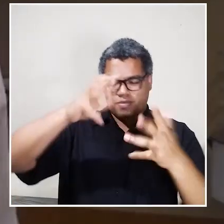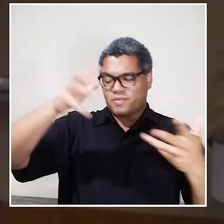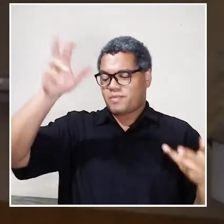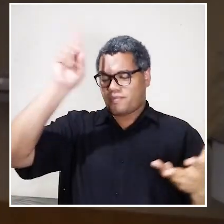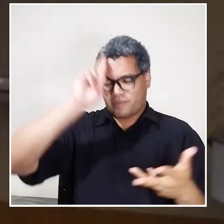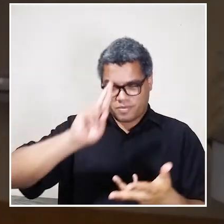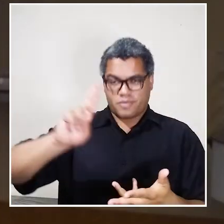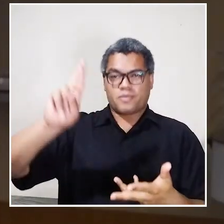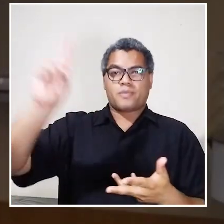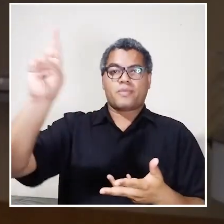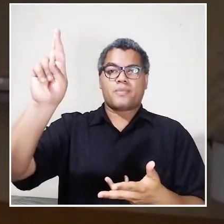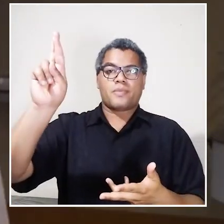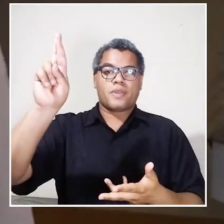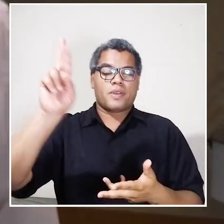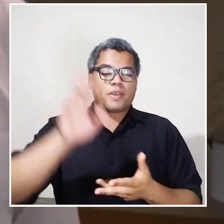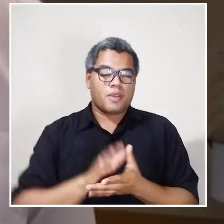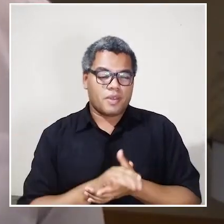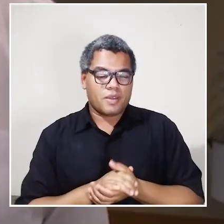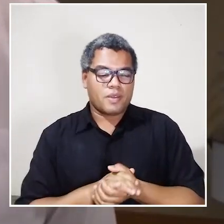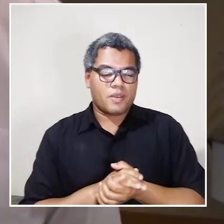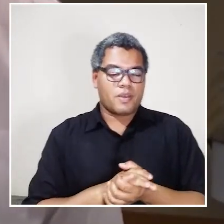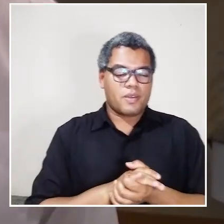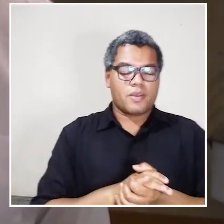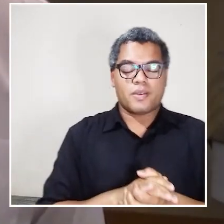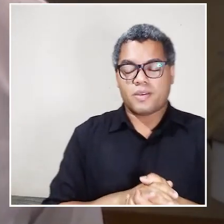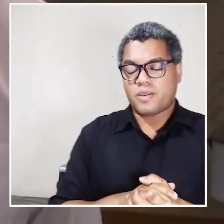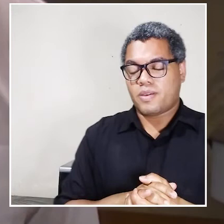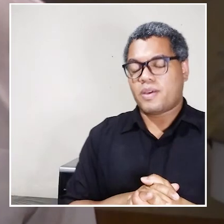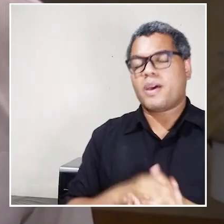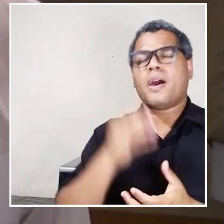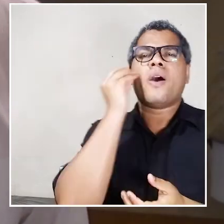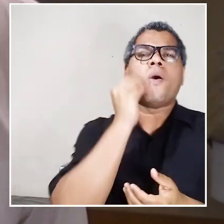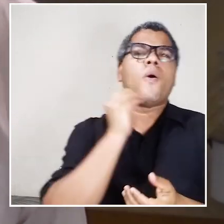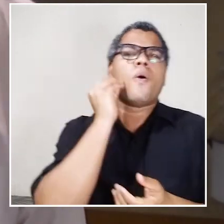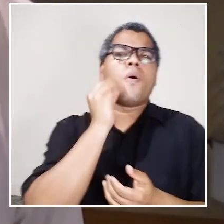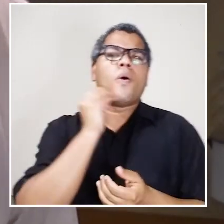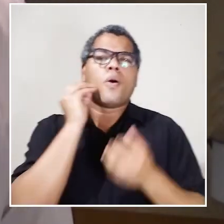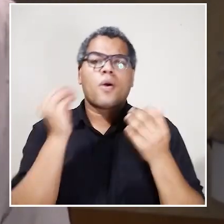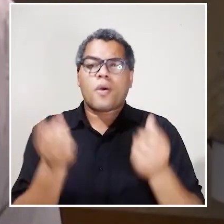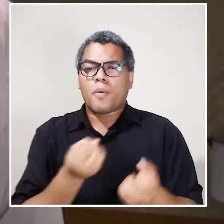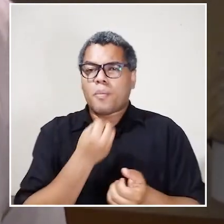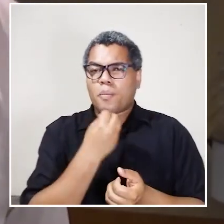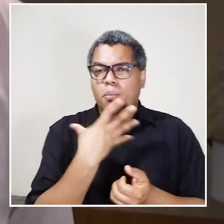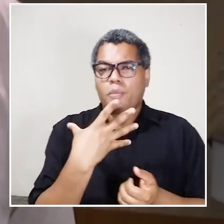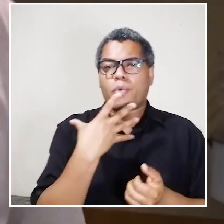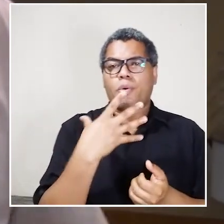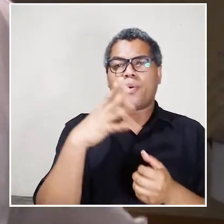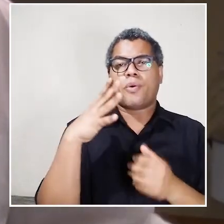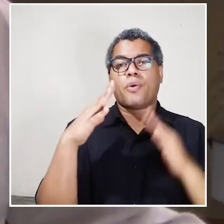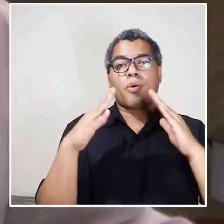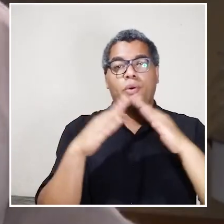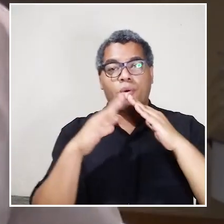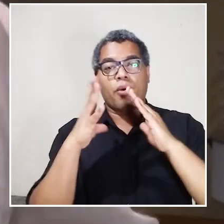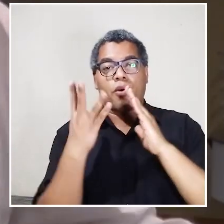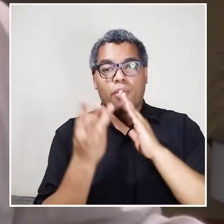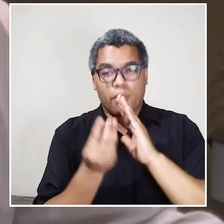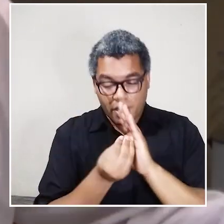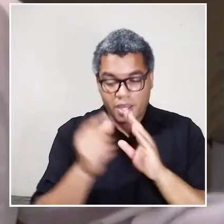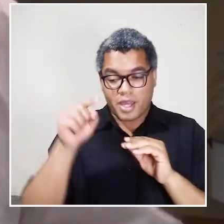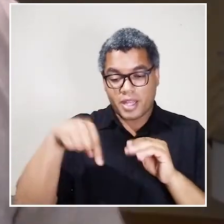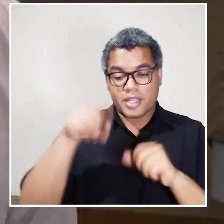que alumia em redor. Que oportunidade bendita para a igreja nestes